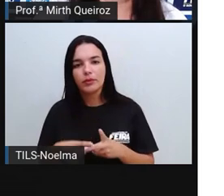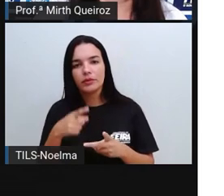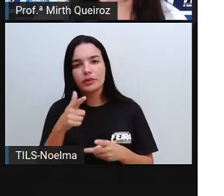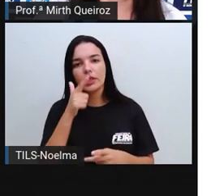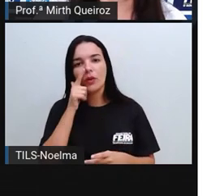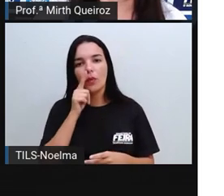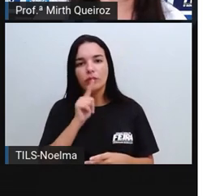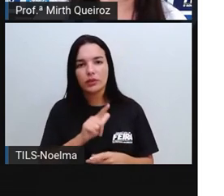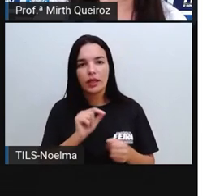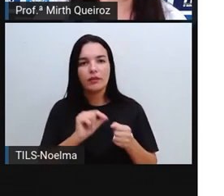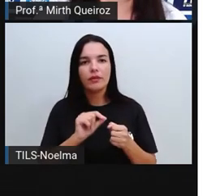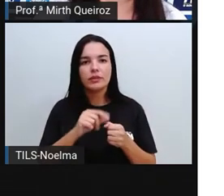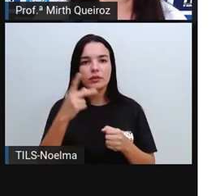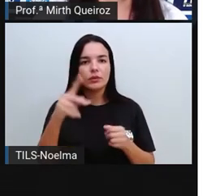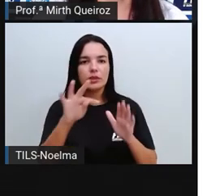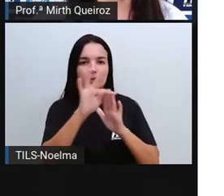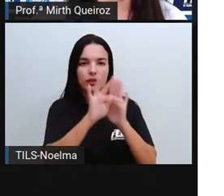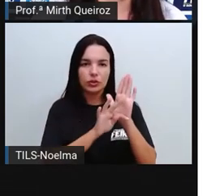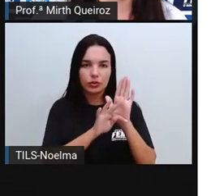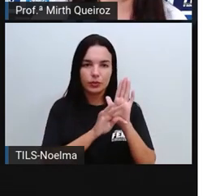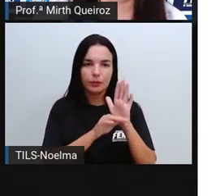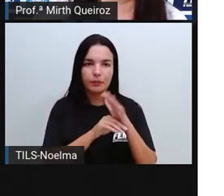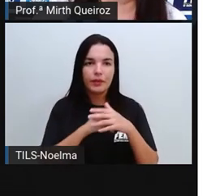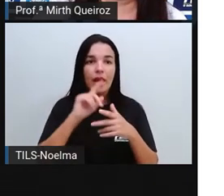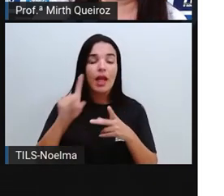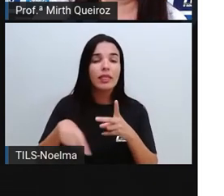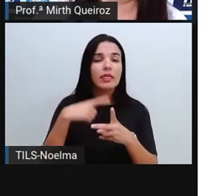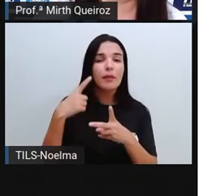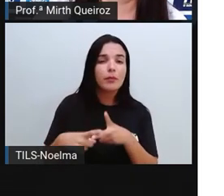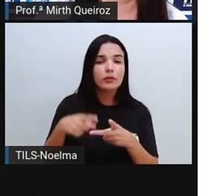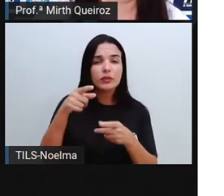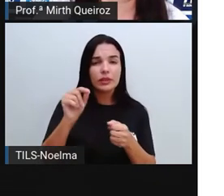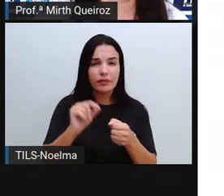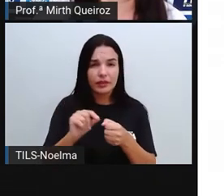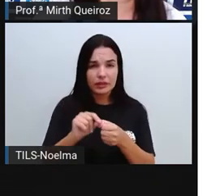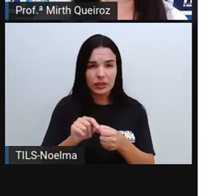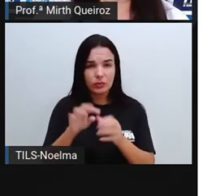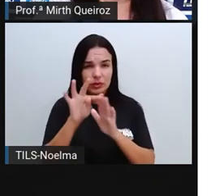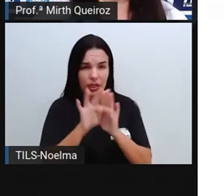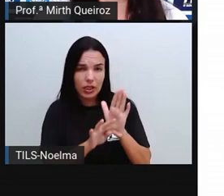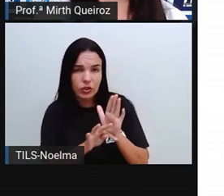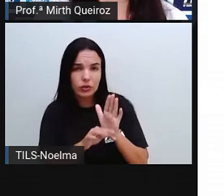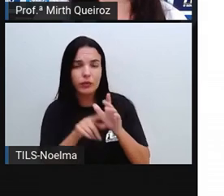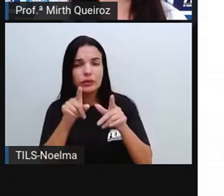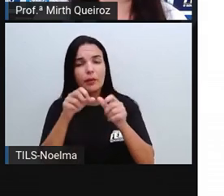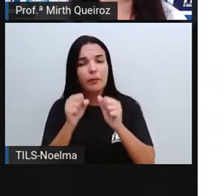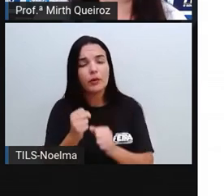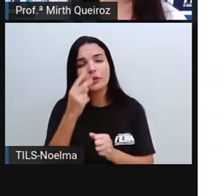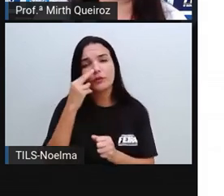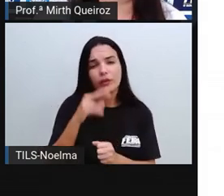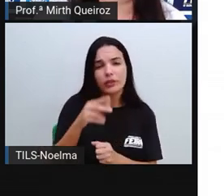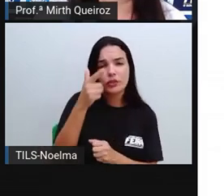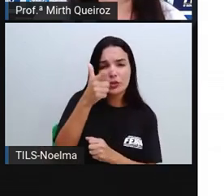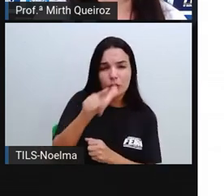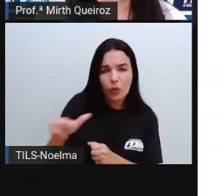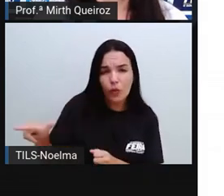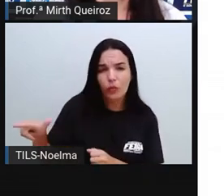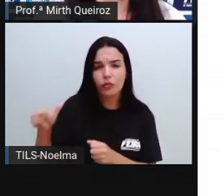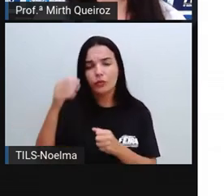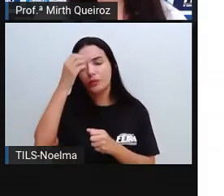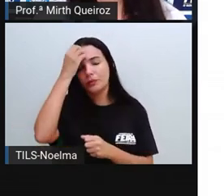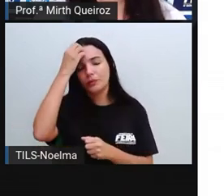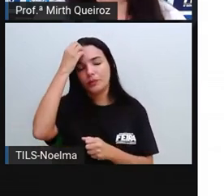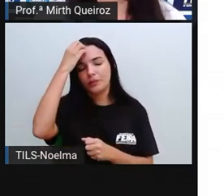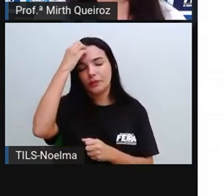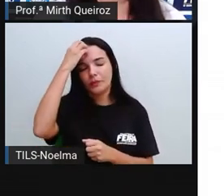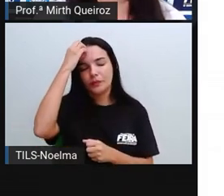conseguir produzir o seu texto. E após você produzir esse relato pessoal, que é sobre algo que aconteceu com vocês, né? Vocês